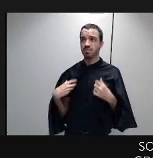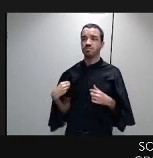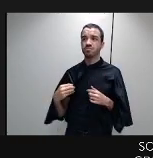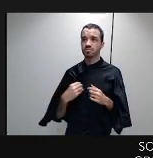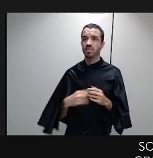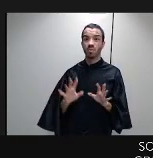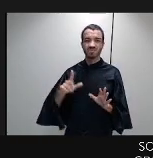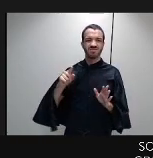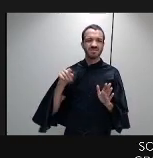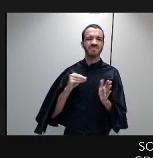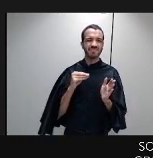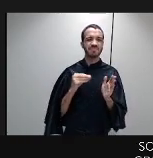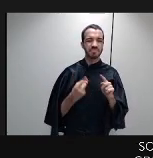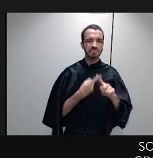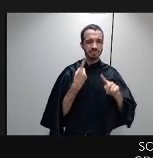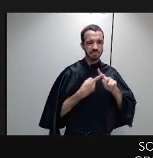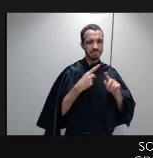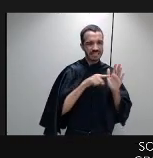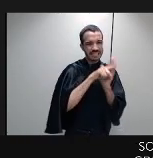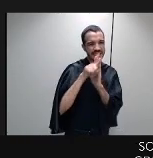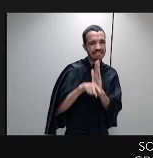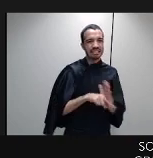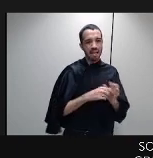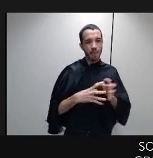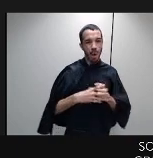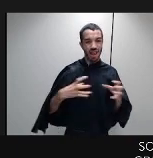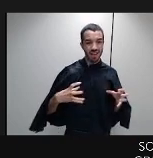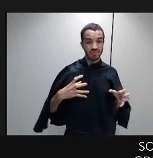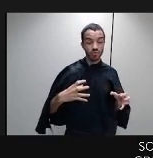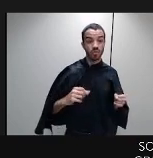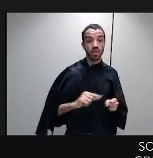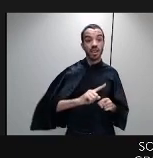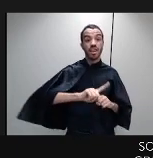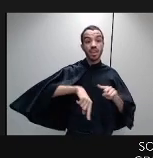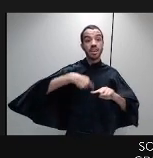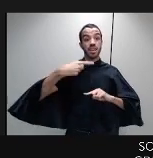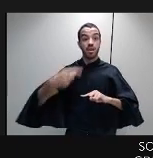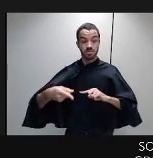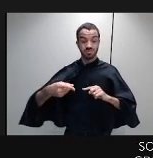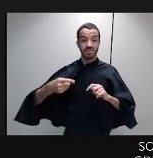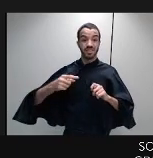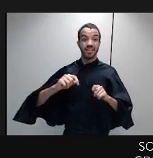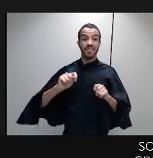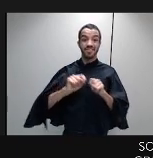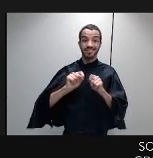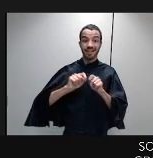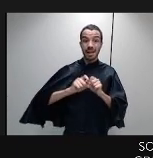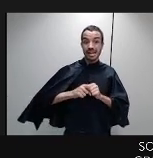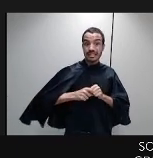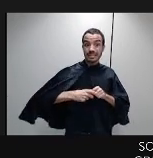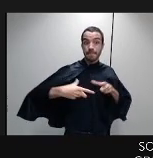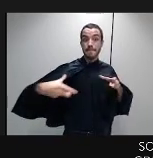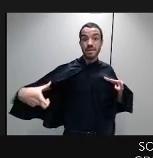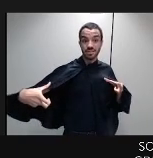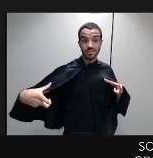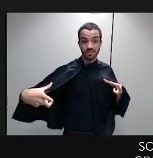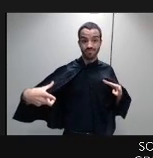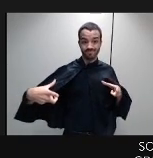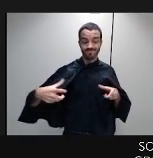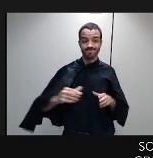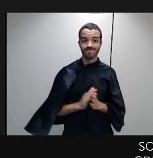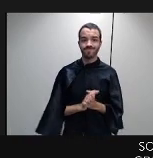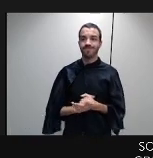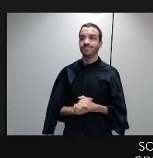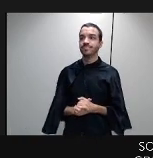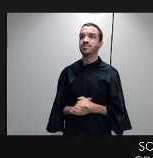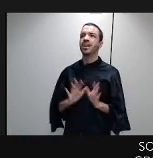primeiro examinar O agravo para depois a gente verificar se vai dar efeito expansivo esse motivo para invertendo tudo era essa